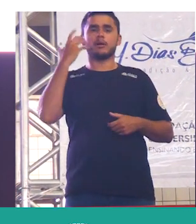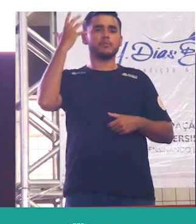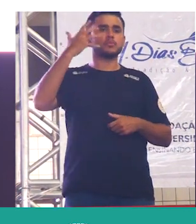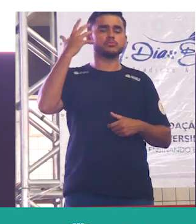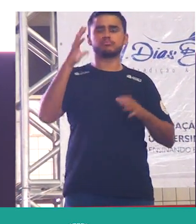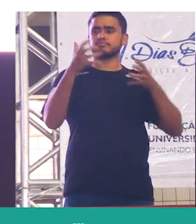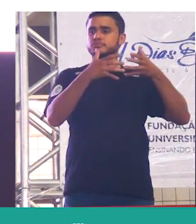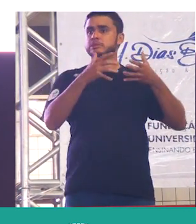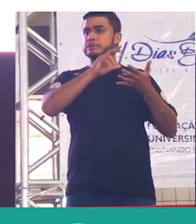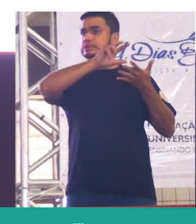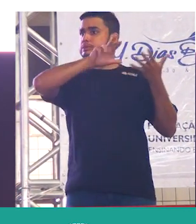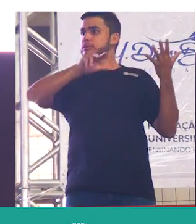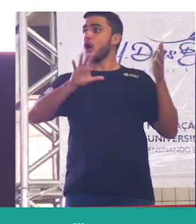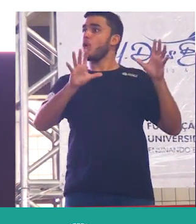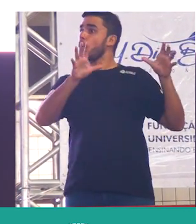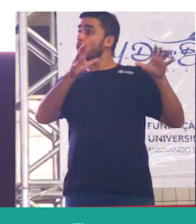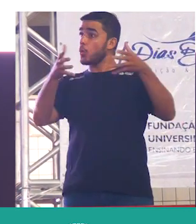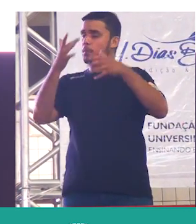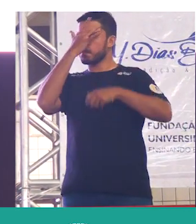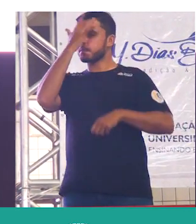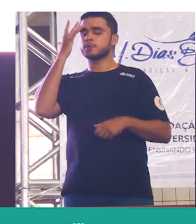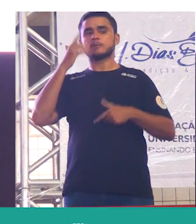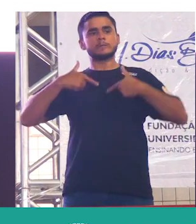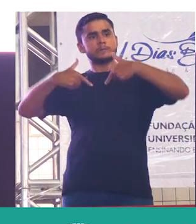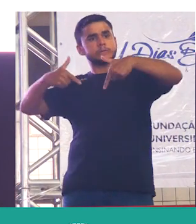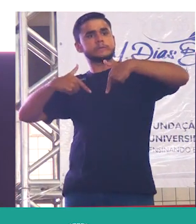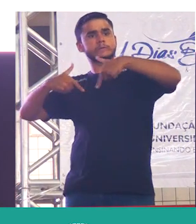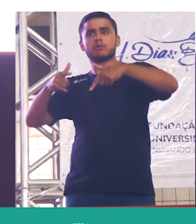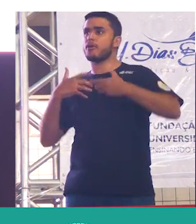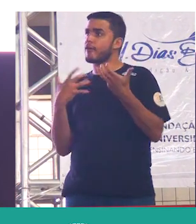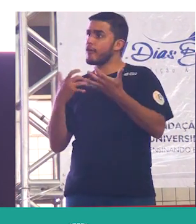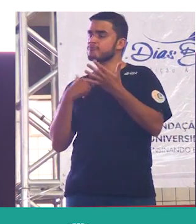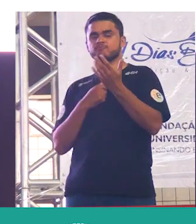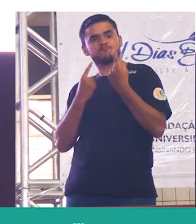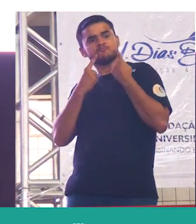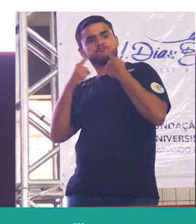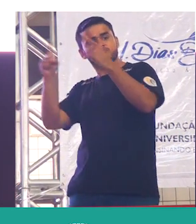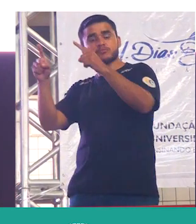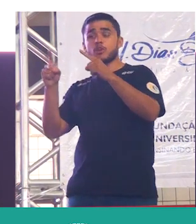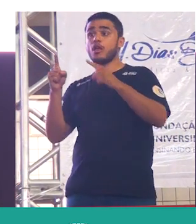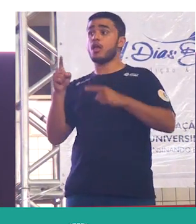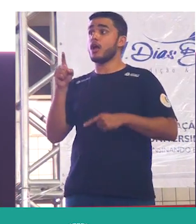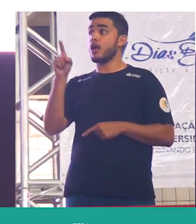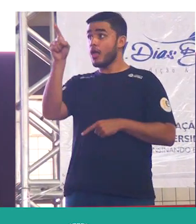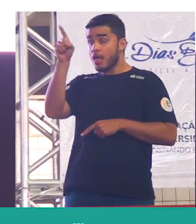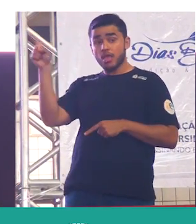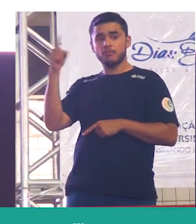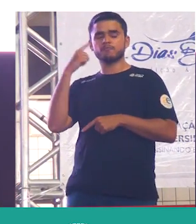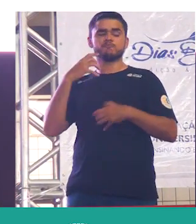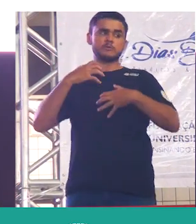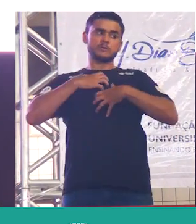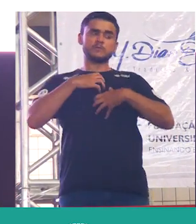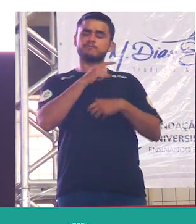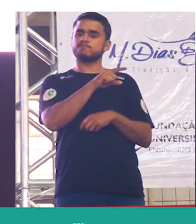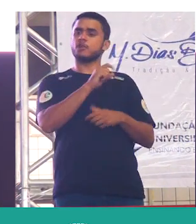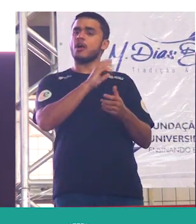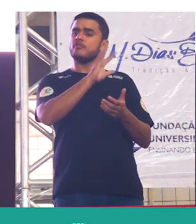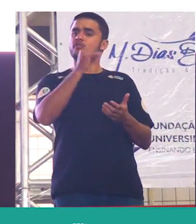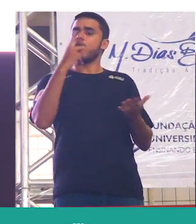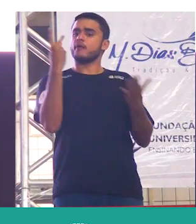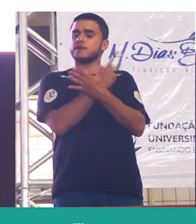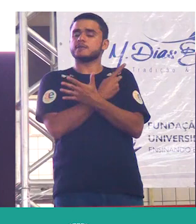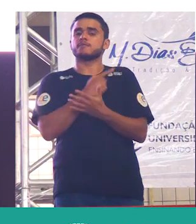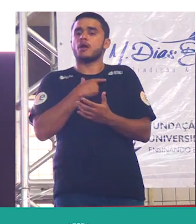artistas, essas pessoas que, na visão do governo, ameaçavam não o governo, mas a